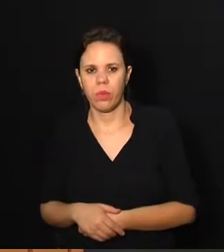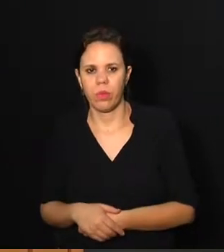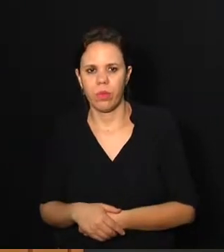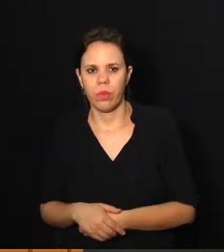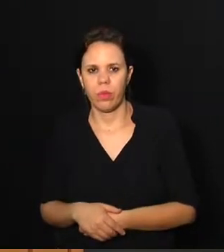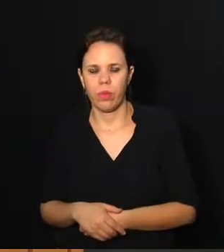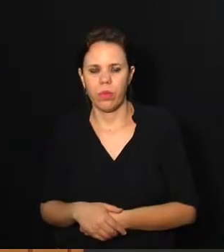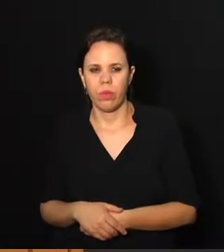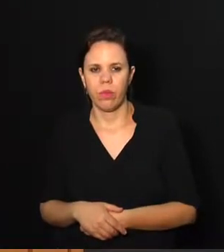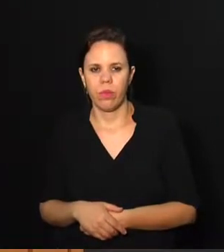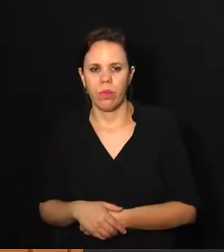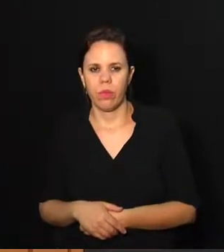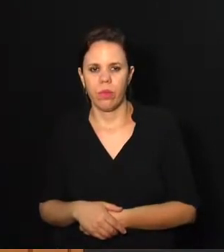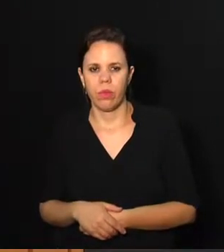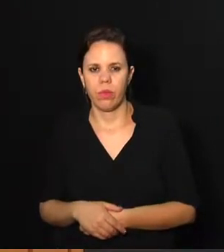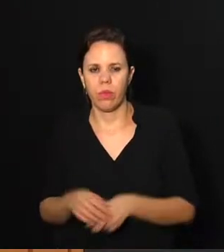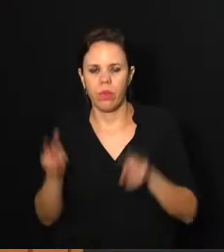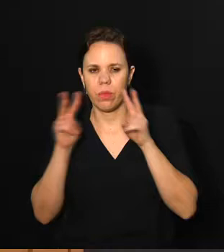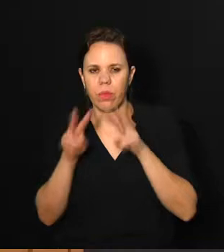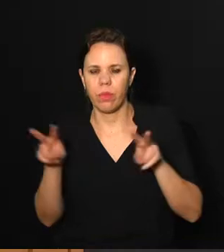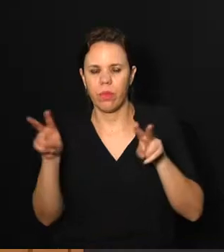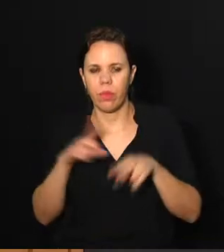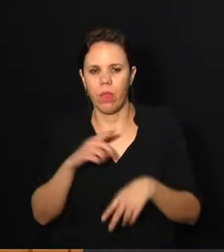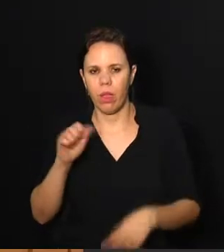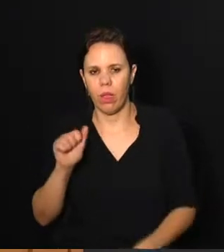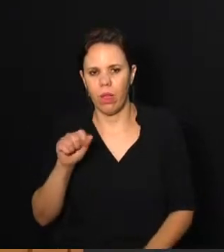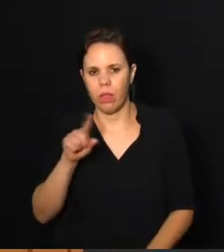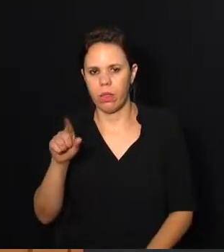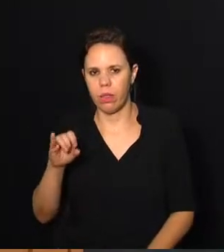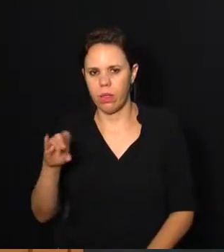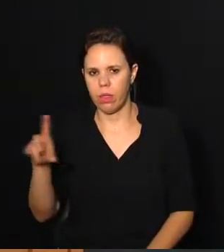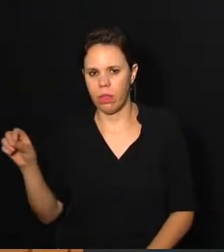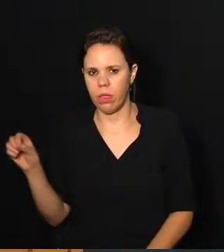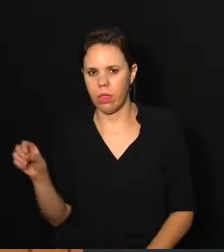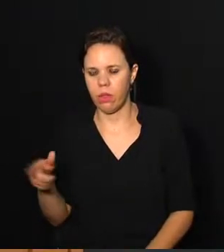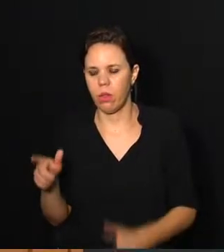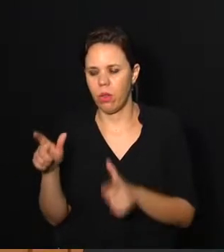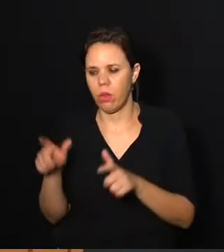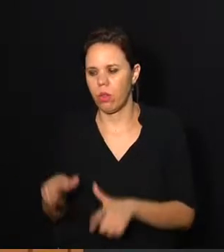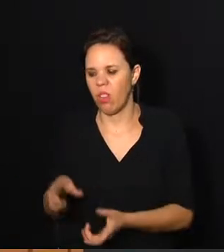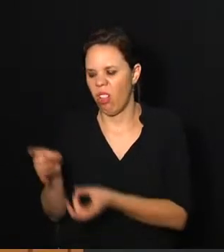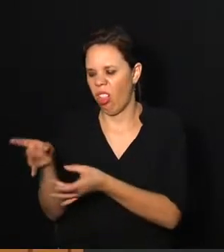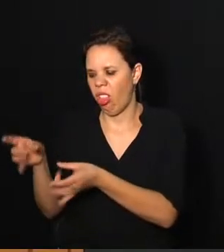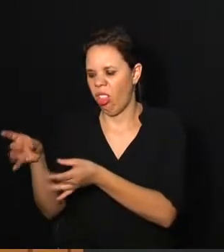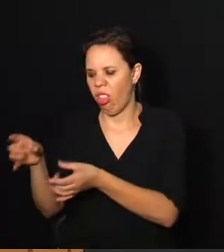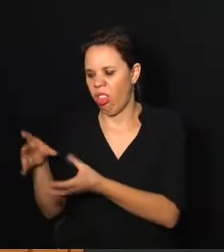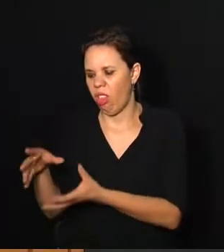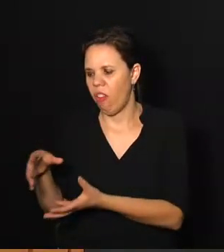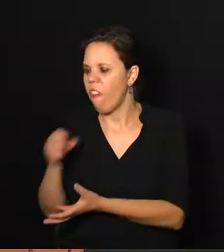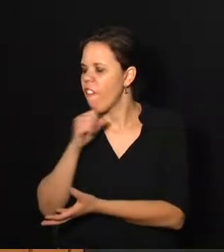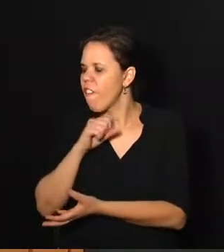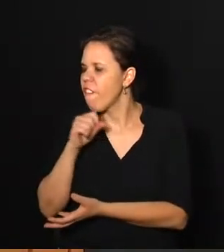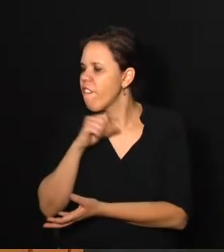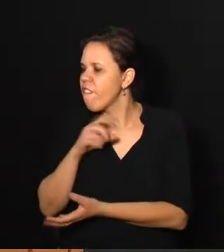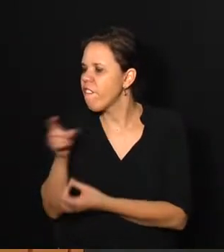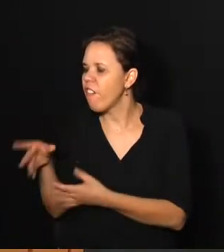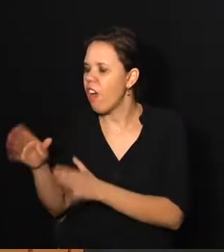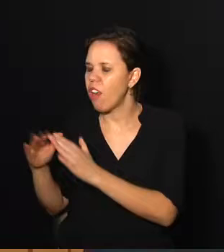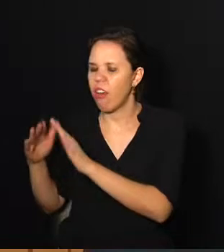E essa visão de asilo temos até hoje. Esse nome ficou forte, ficou